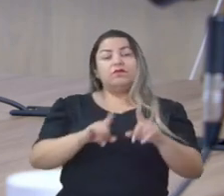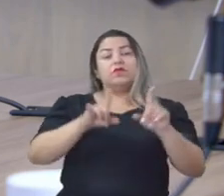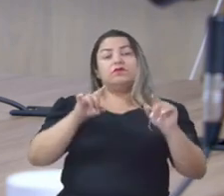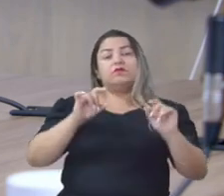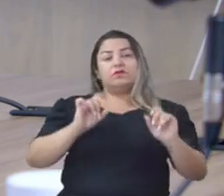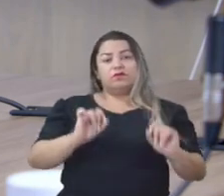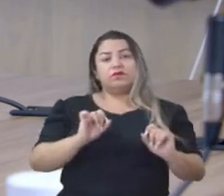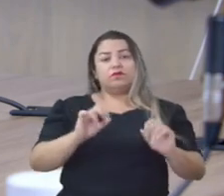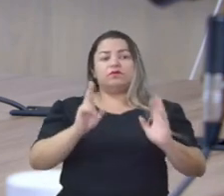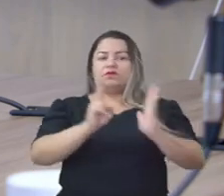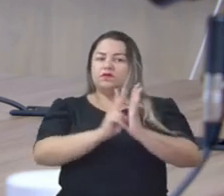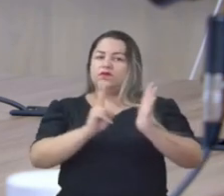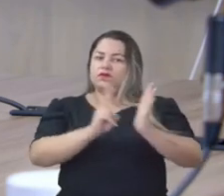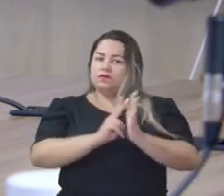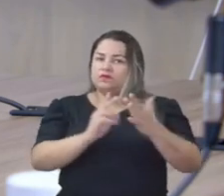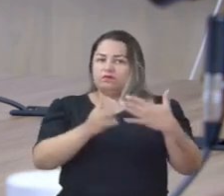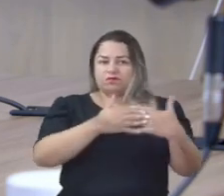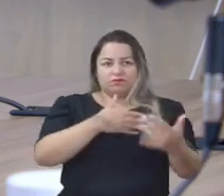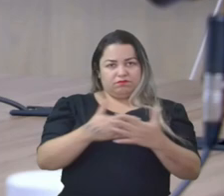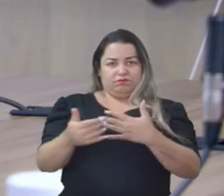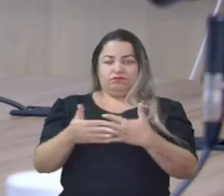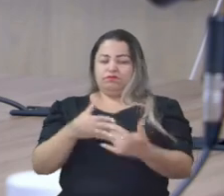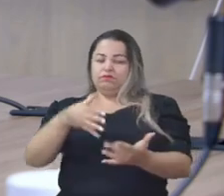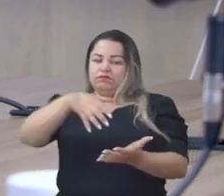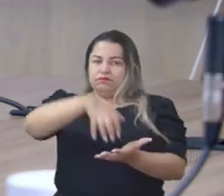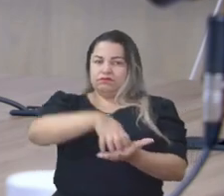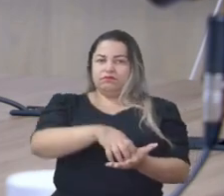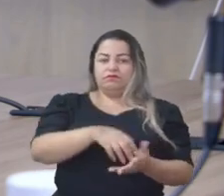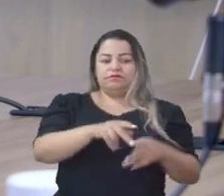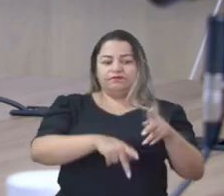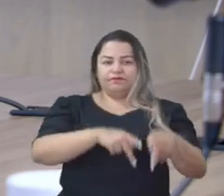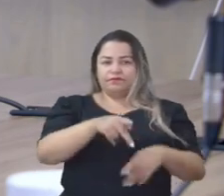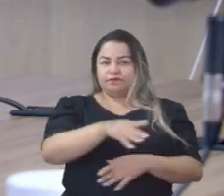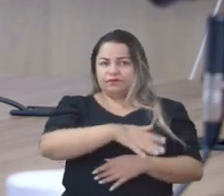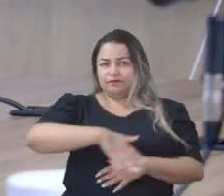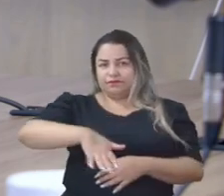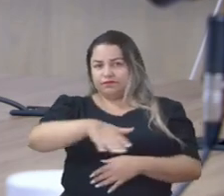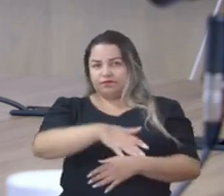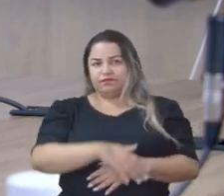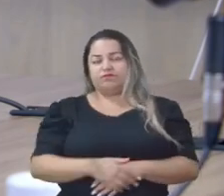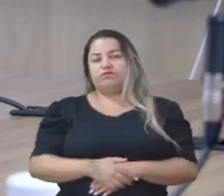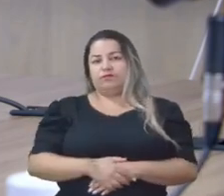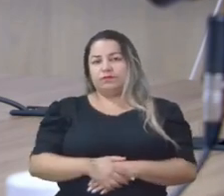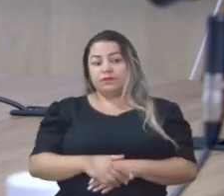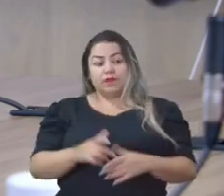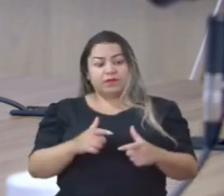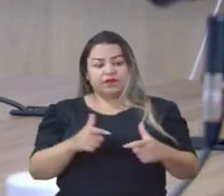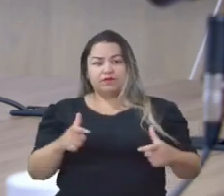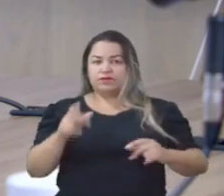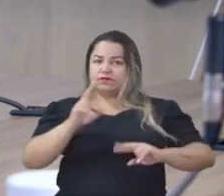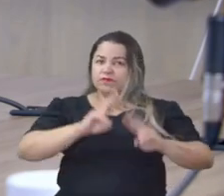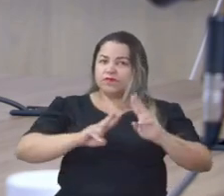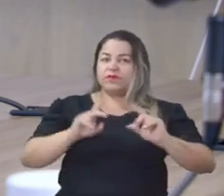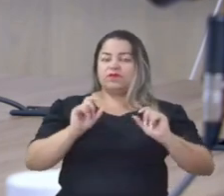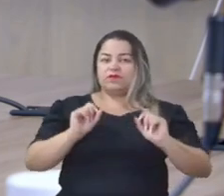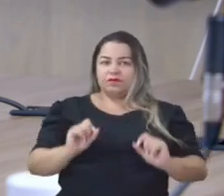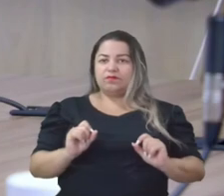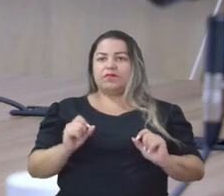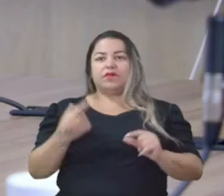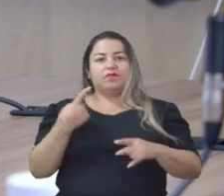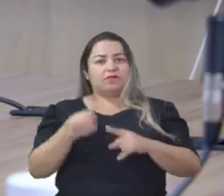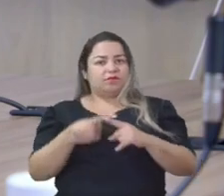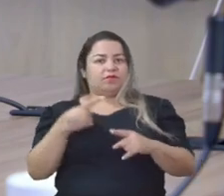é ser indígena, independente da região, do povo e tudo mais. E acaba que essa abrangência é muito visível hoje em dia justamente por isso,